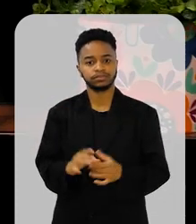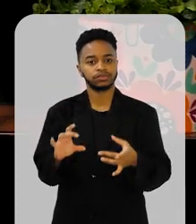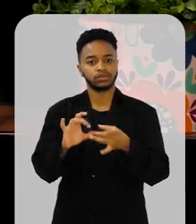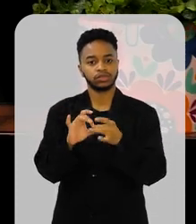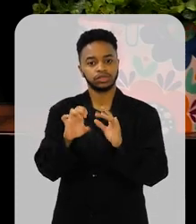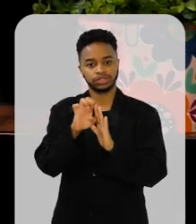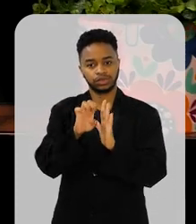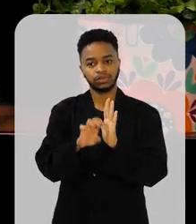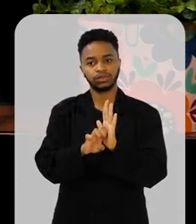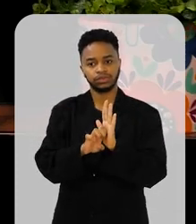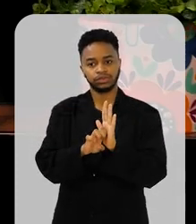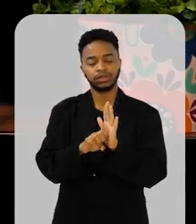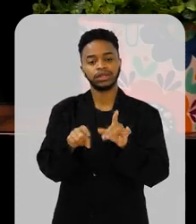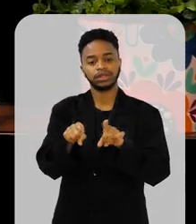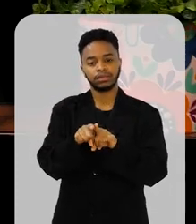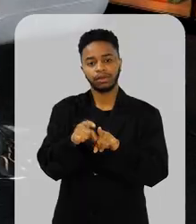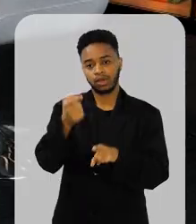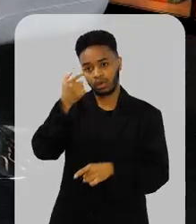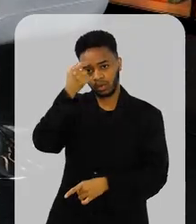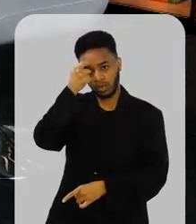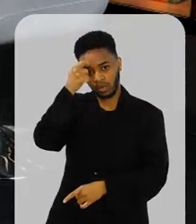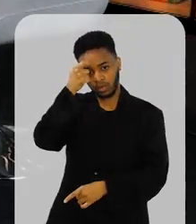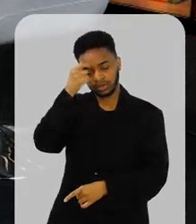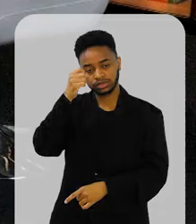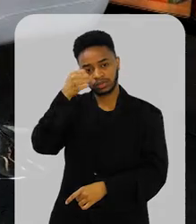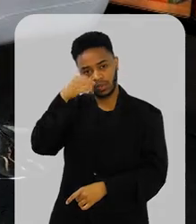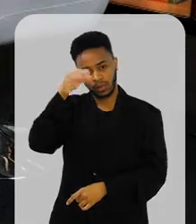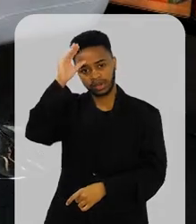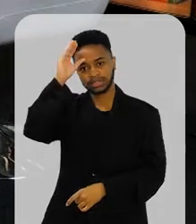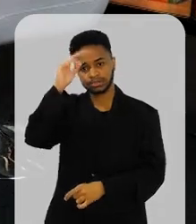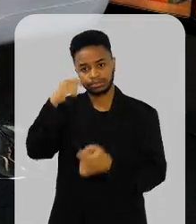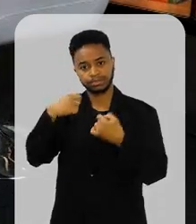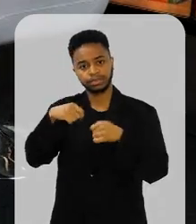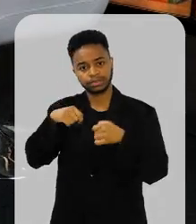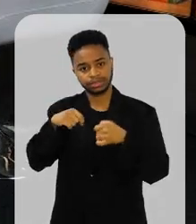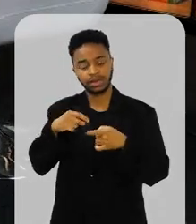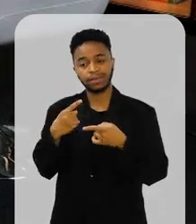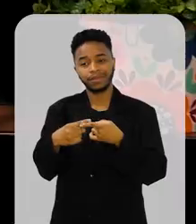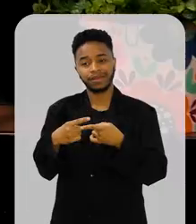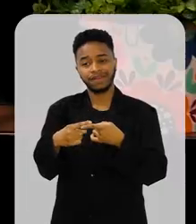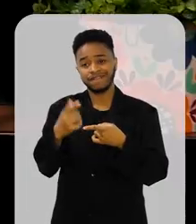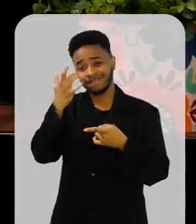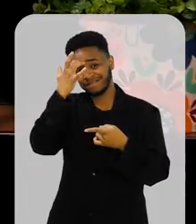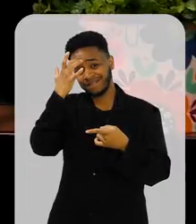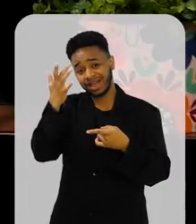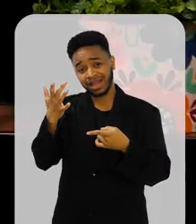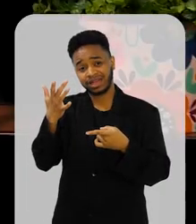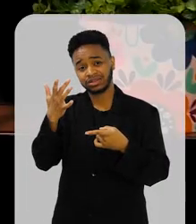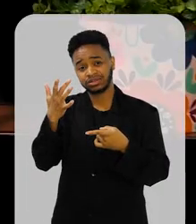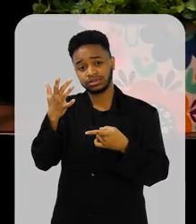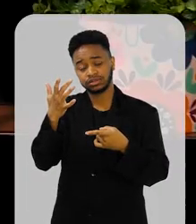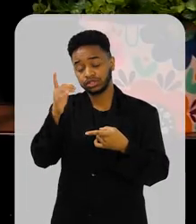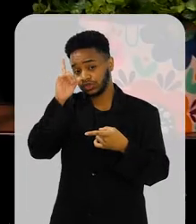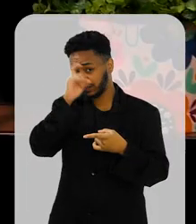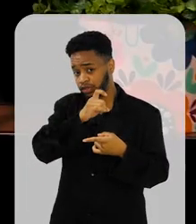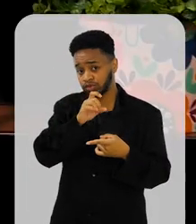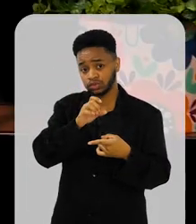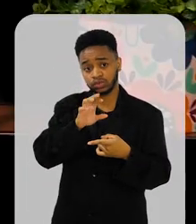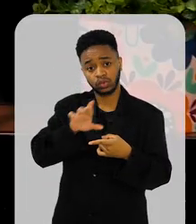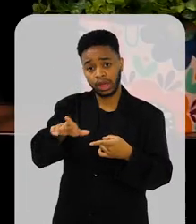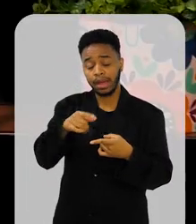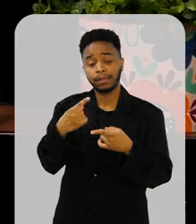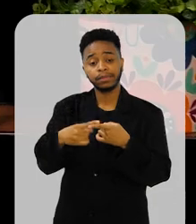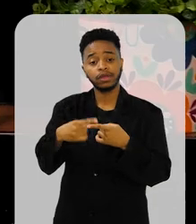do estatuto. Conhecimento. Da conscientização, do conhecimento, que não é difícil